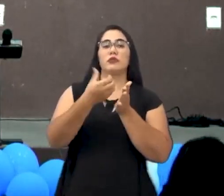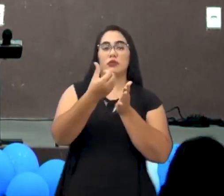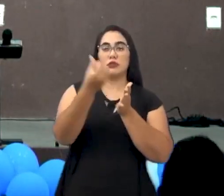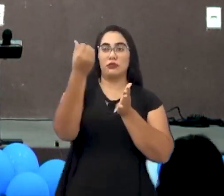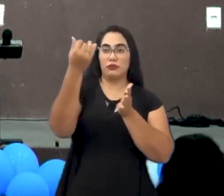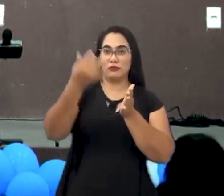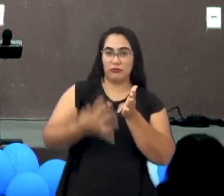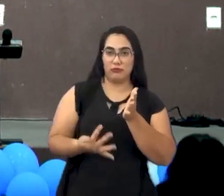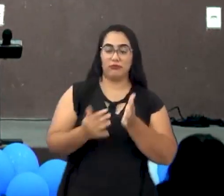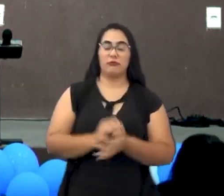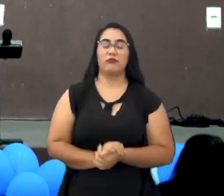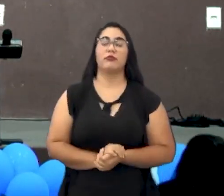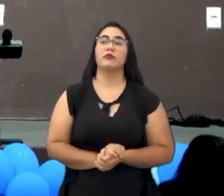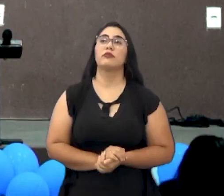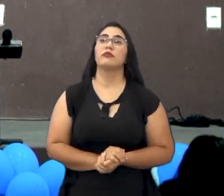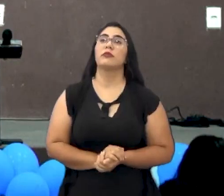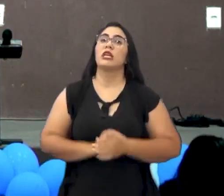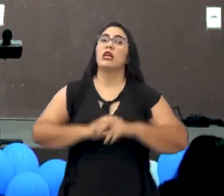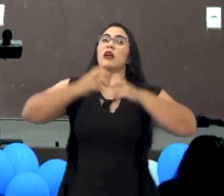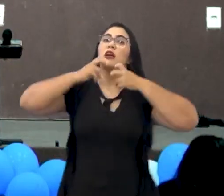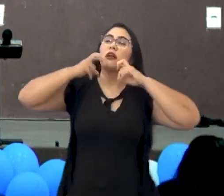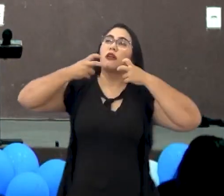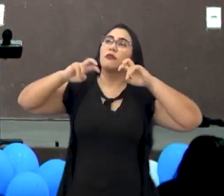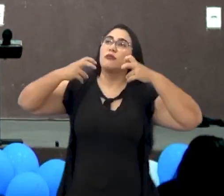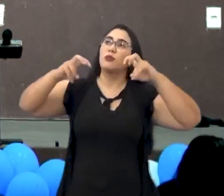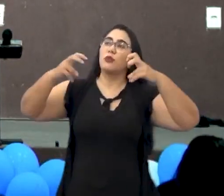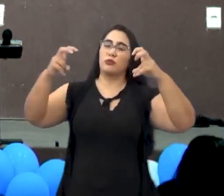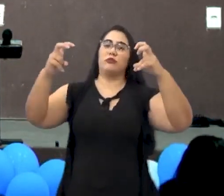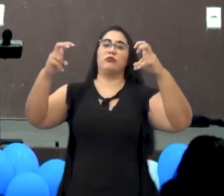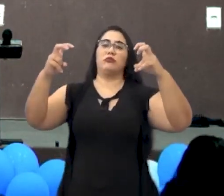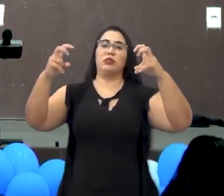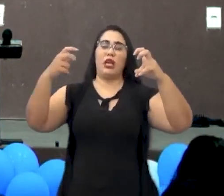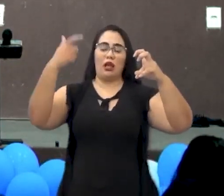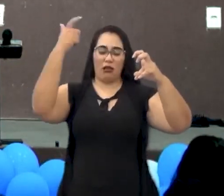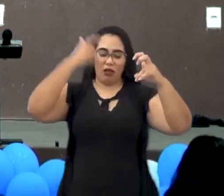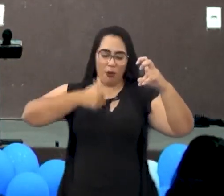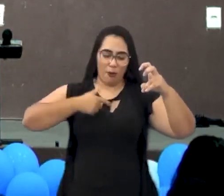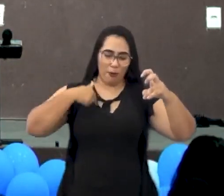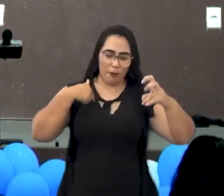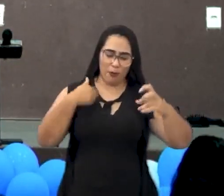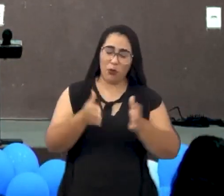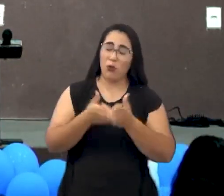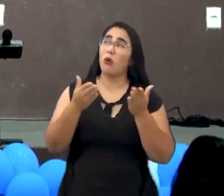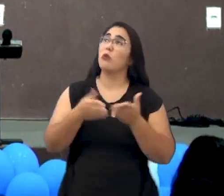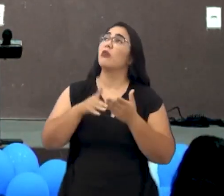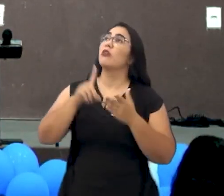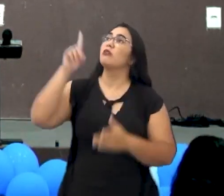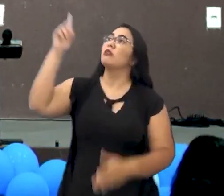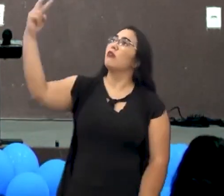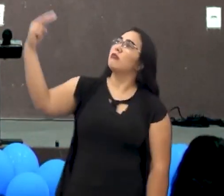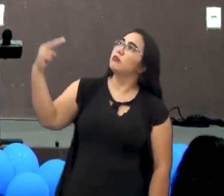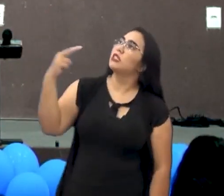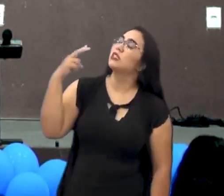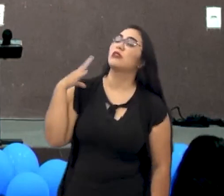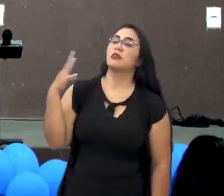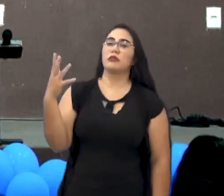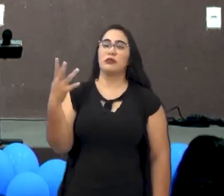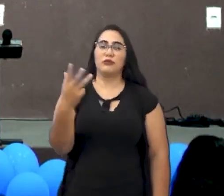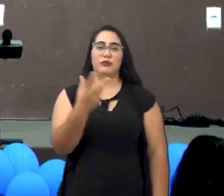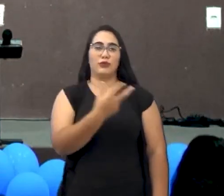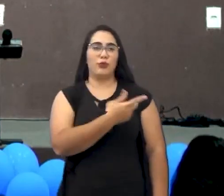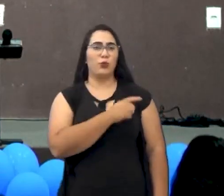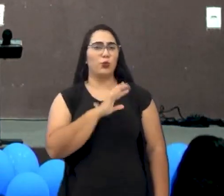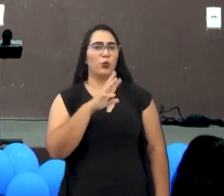6. Clamou este pobre, e o Senhor o ouviu, e o salvou de todas